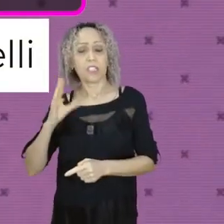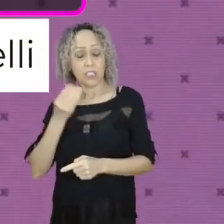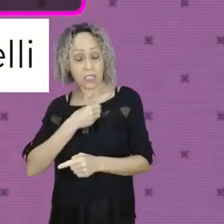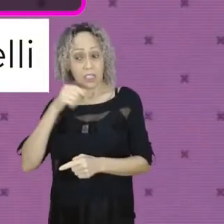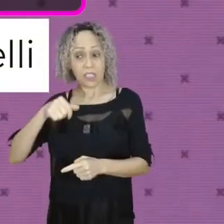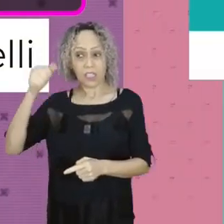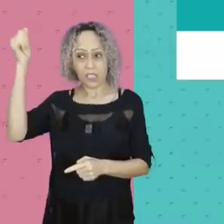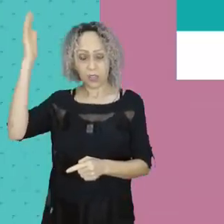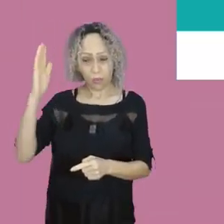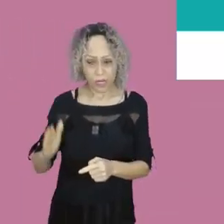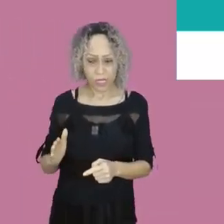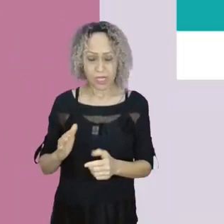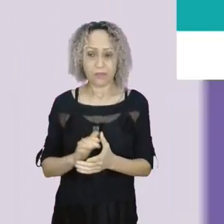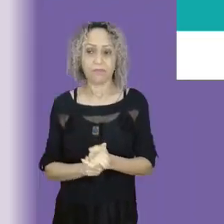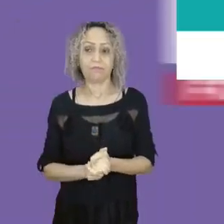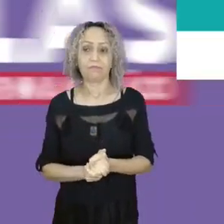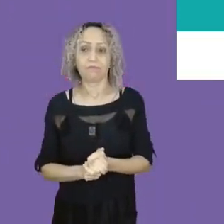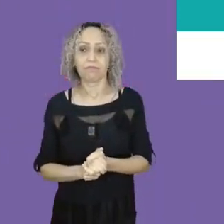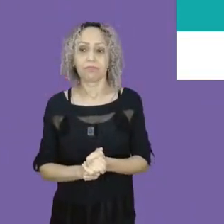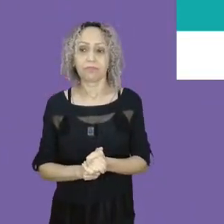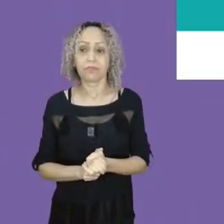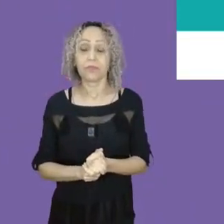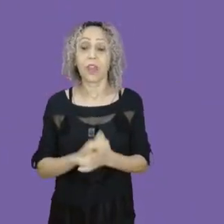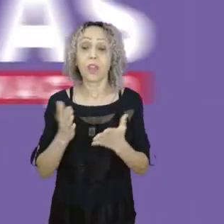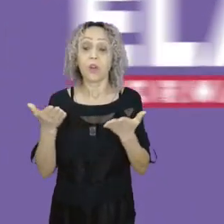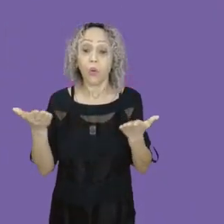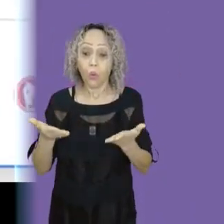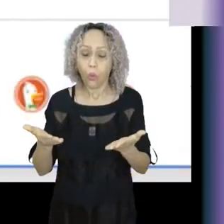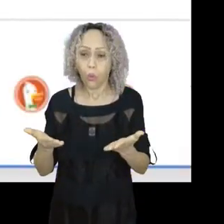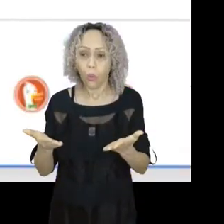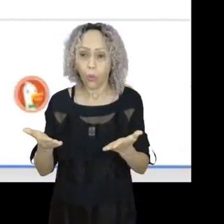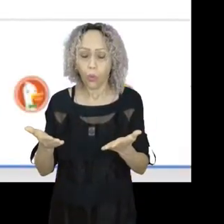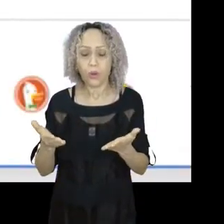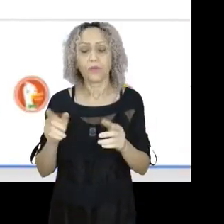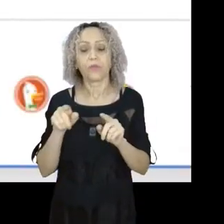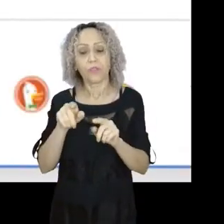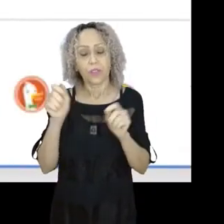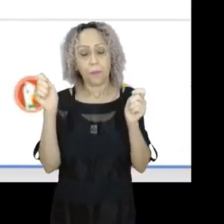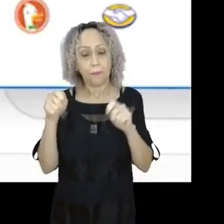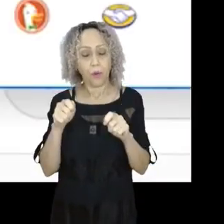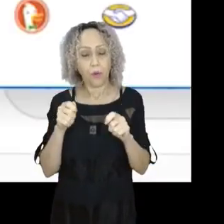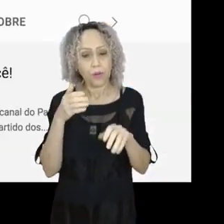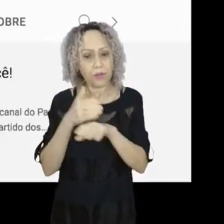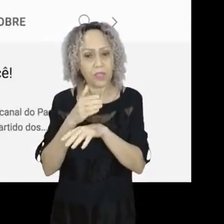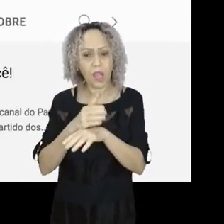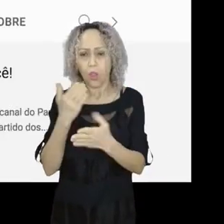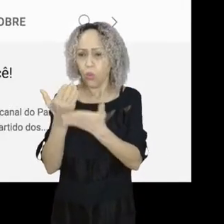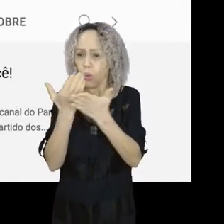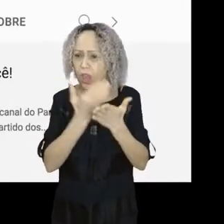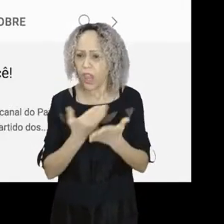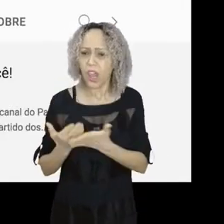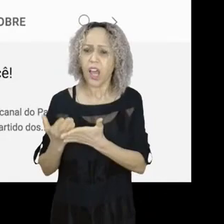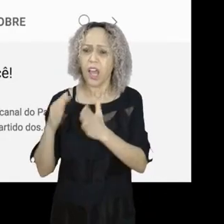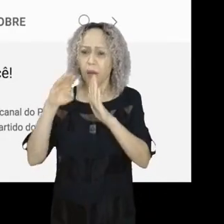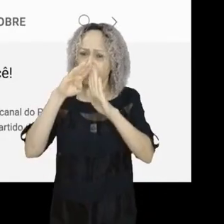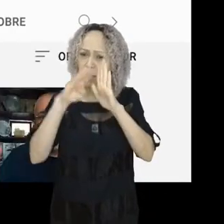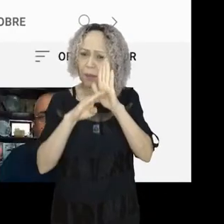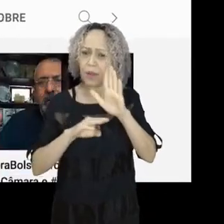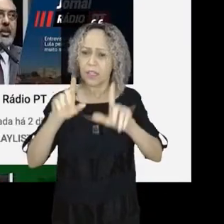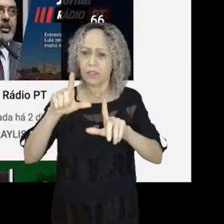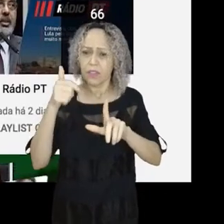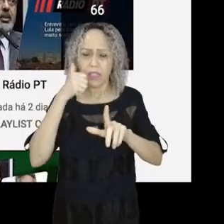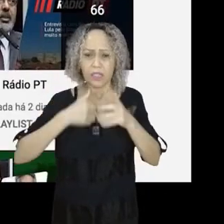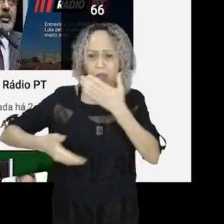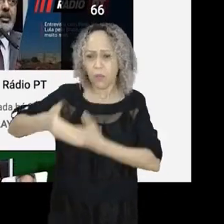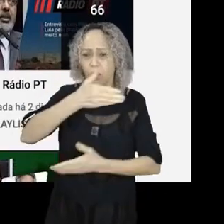PT, Felipa Brunelli. Por hoje é isso, mas você pode acessar todas as aulas disponíveis na playlist TV Elas por Elas